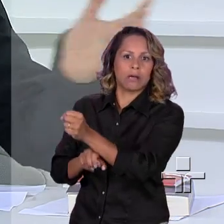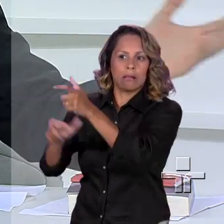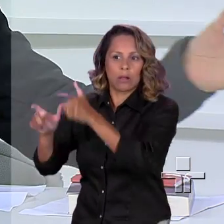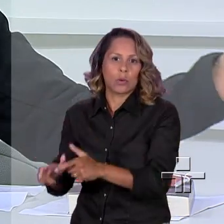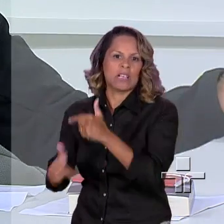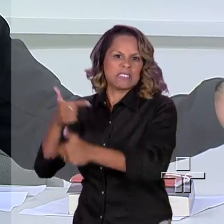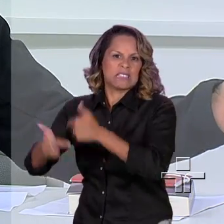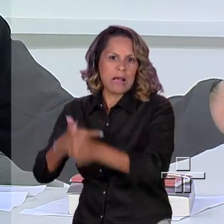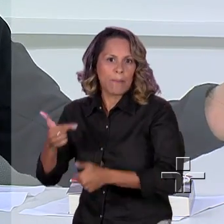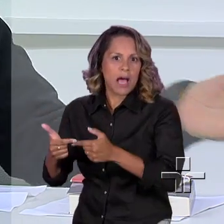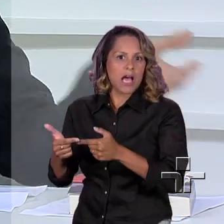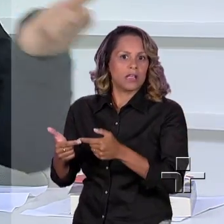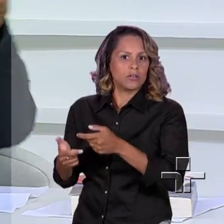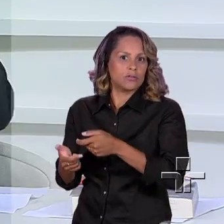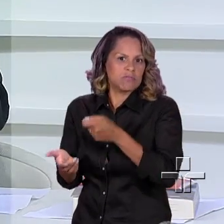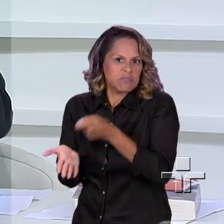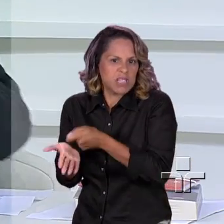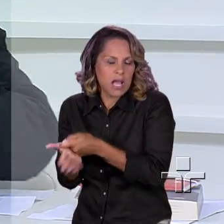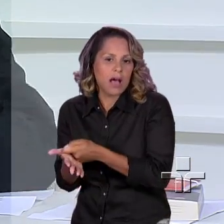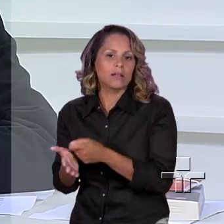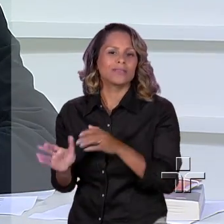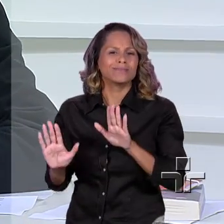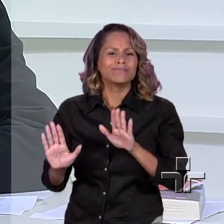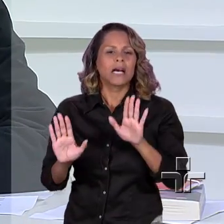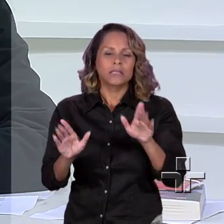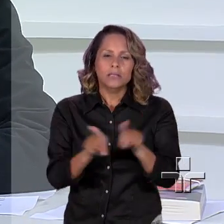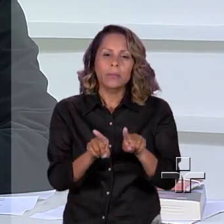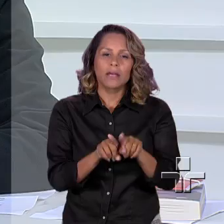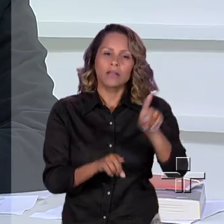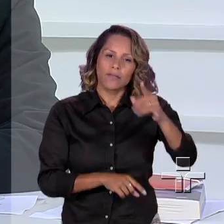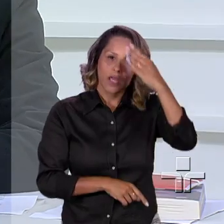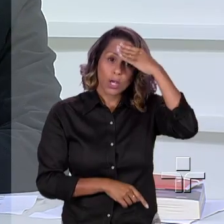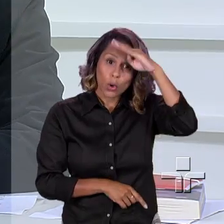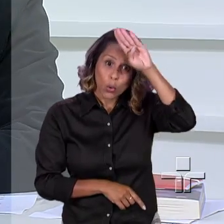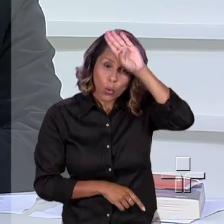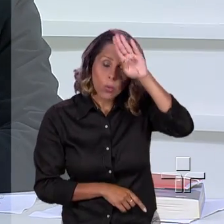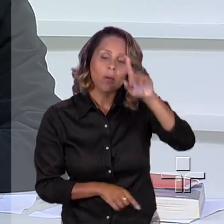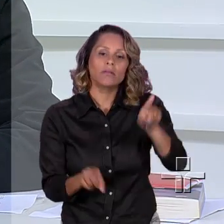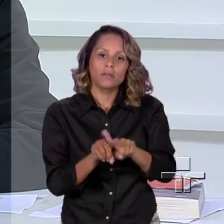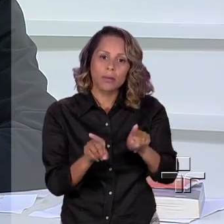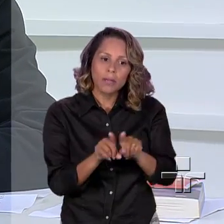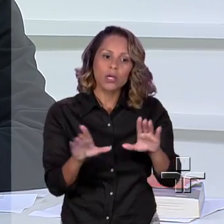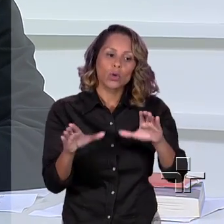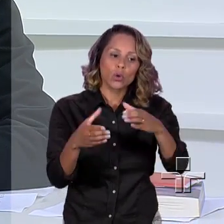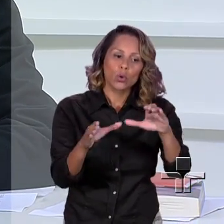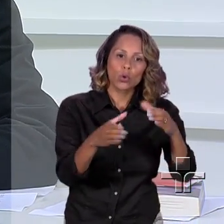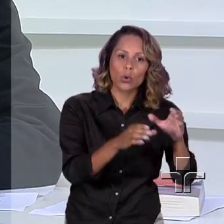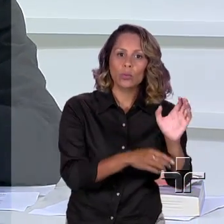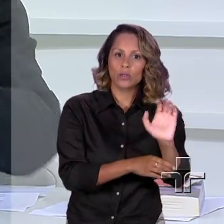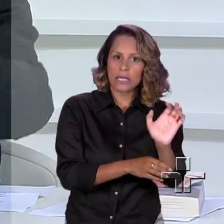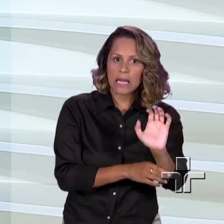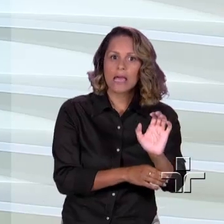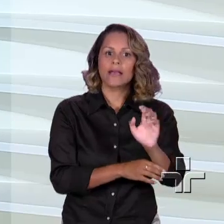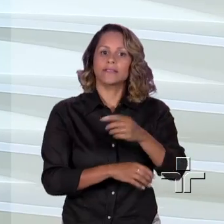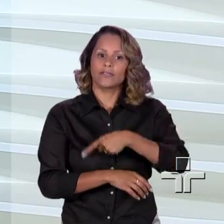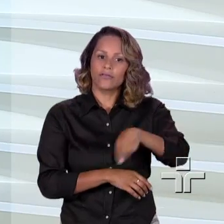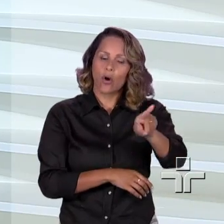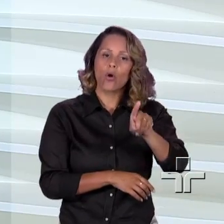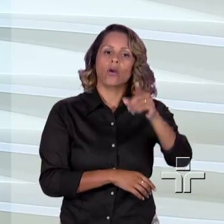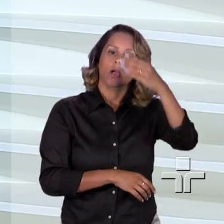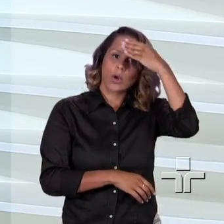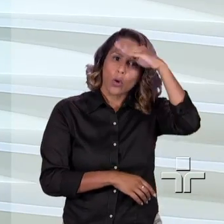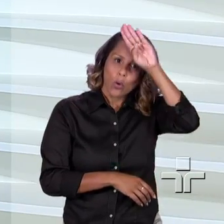muitos gays americanos simpatizaram demais com a Revolução Cubana, foram alguns escritores para lá apoiar, e depois